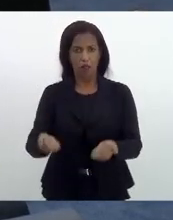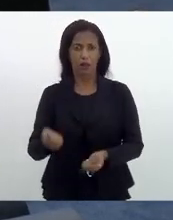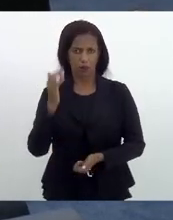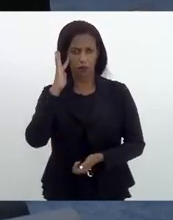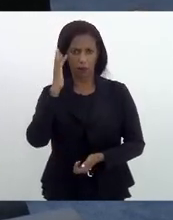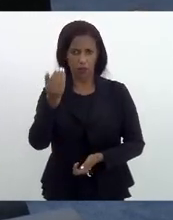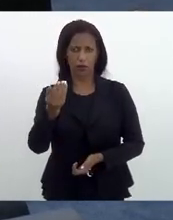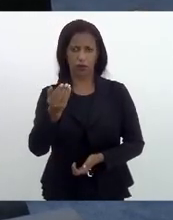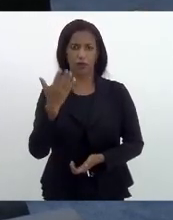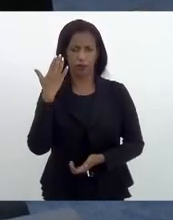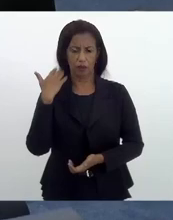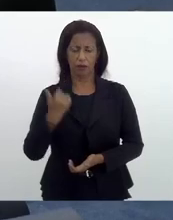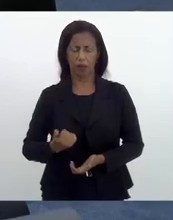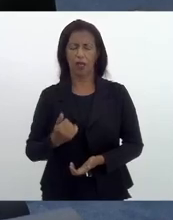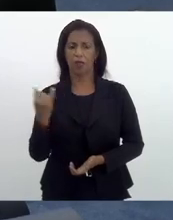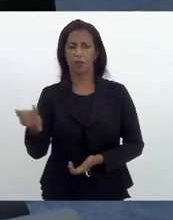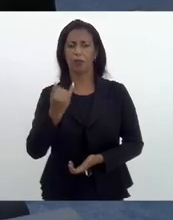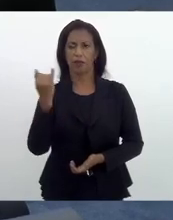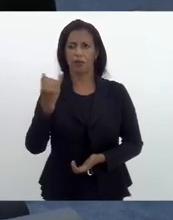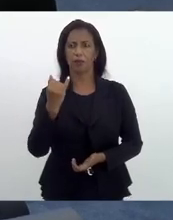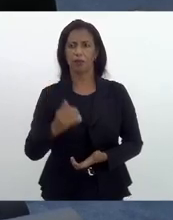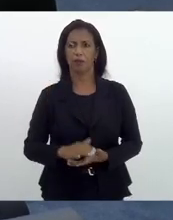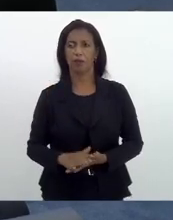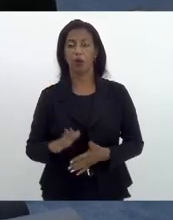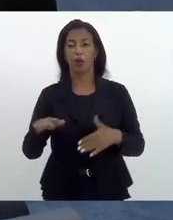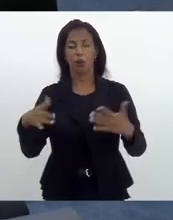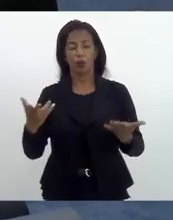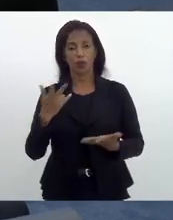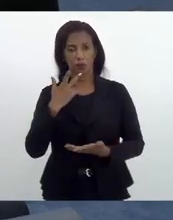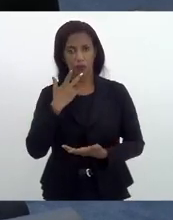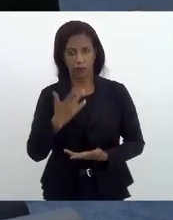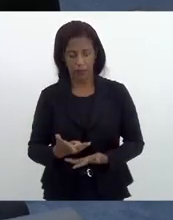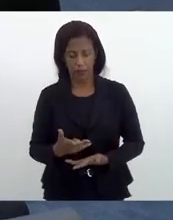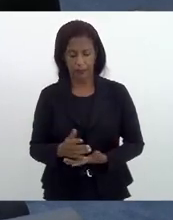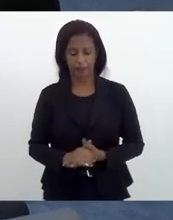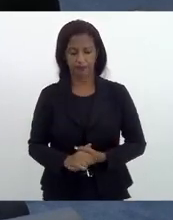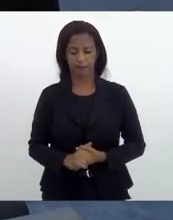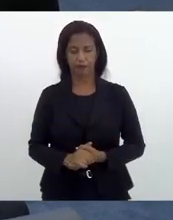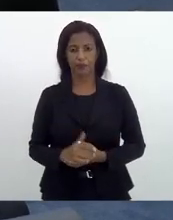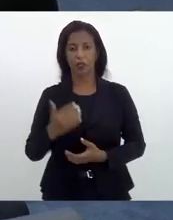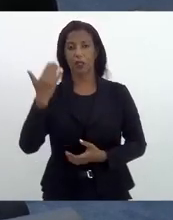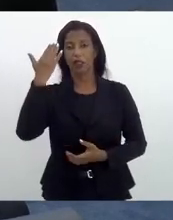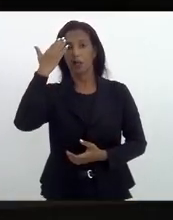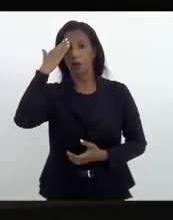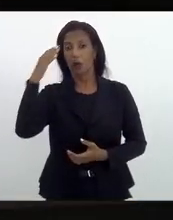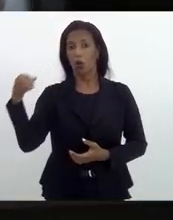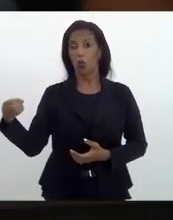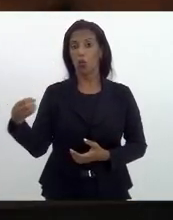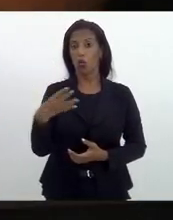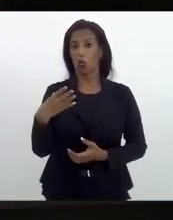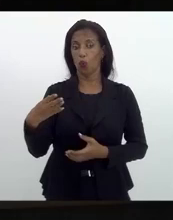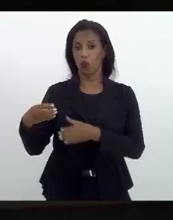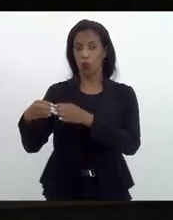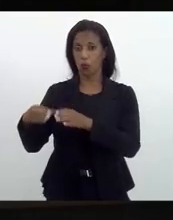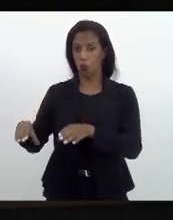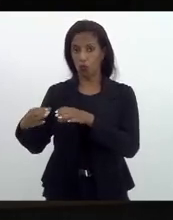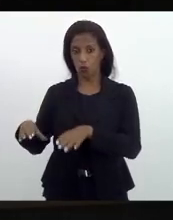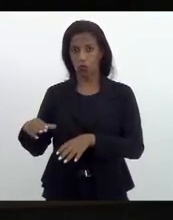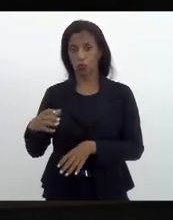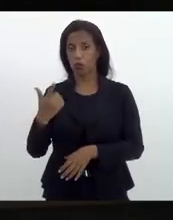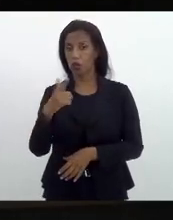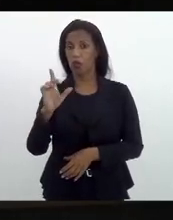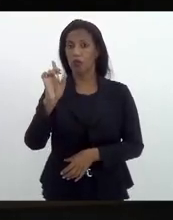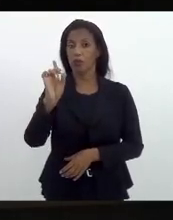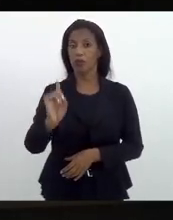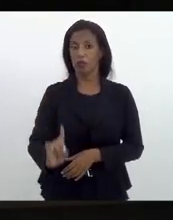Então, pronto. É isso que é mais importante. Quando eu falei, deputada Marta Rocha, que eu entendo que é um novo concurso e não terão direito à progressão,